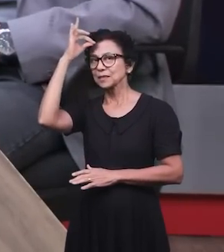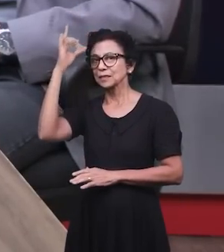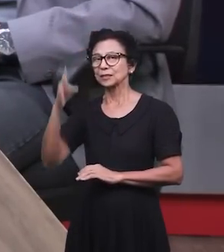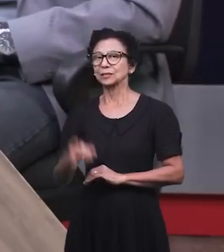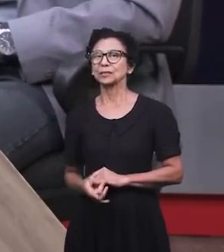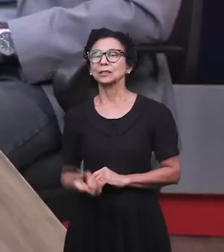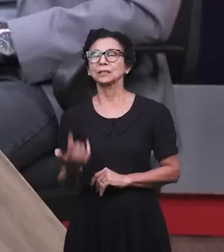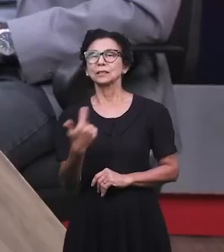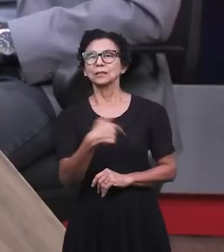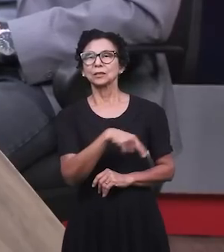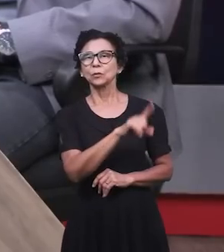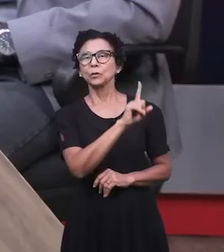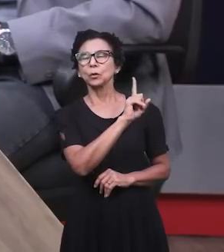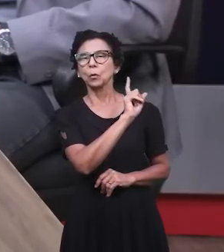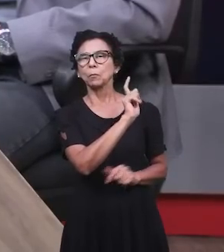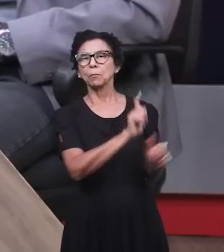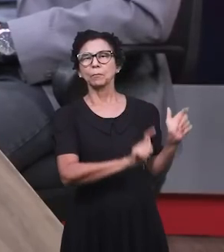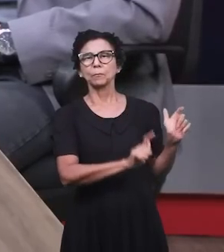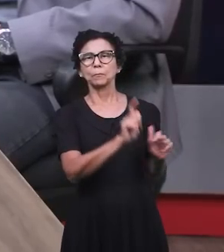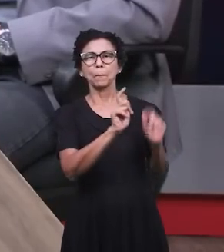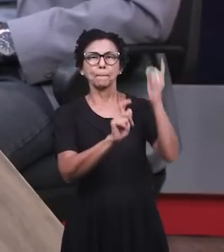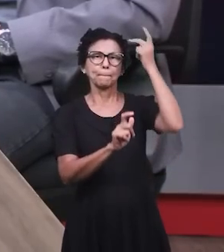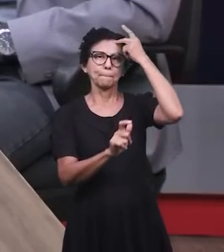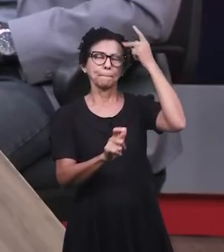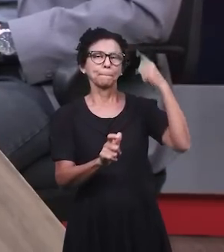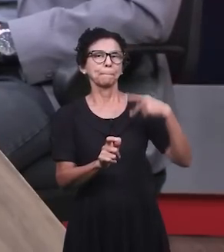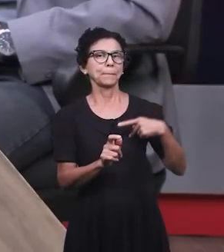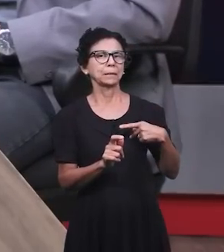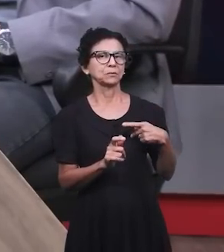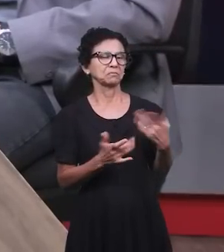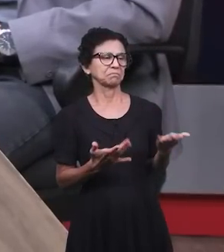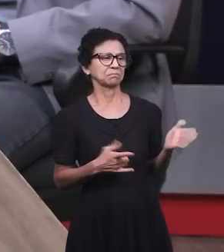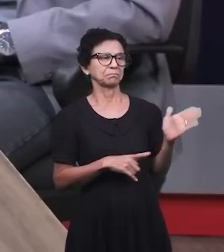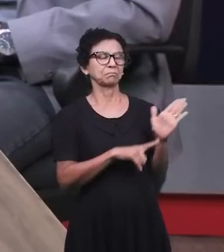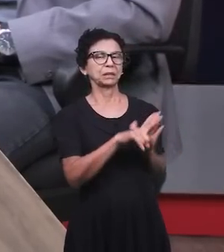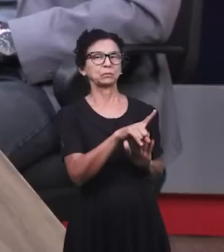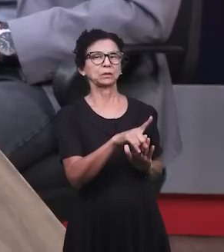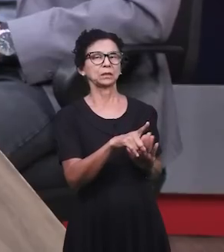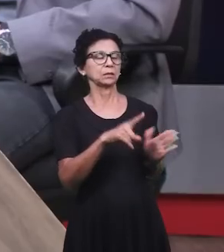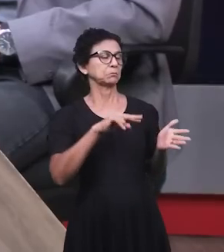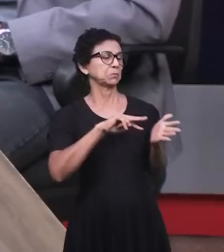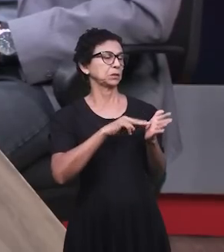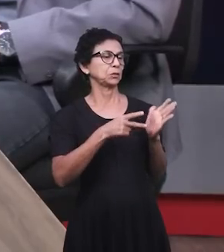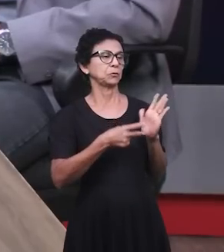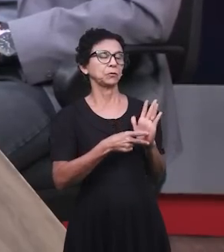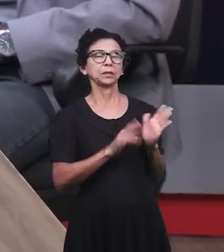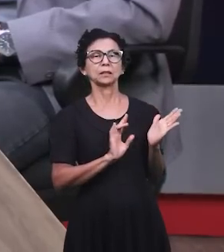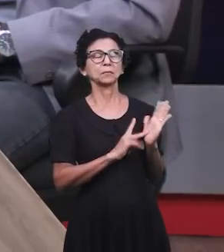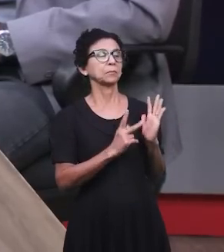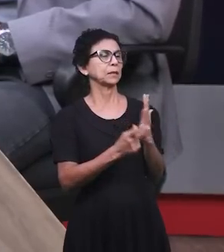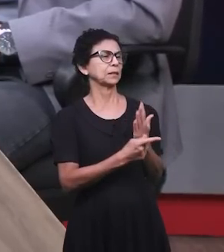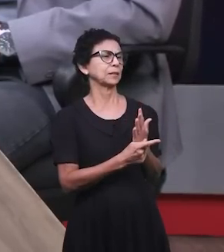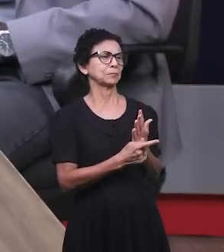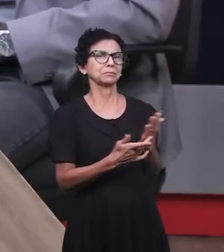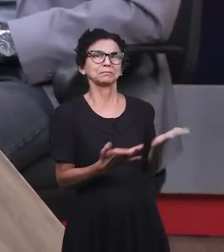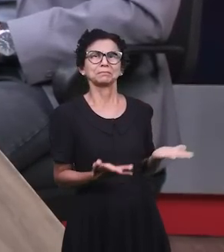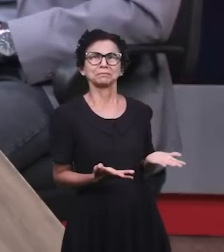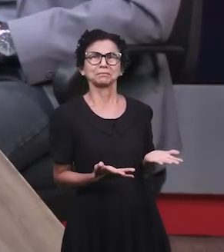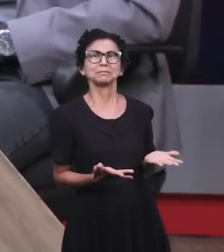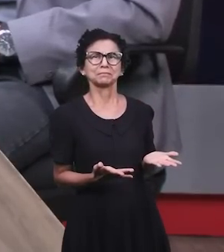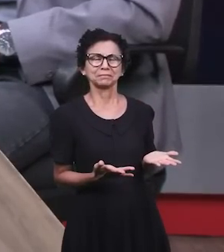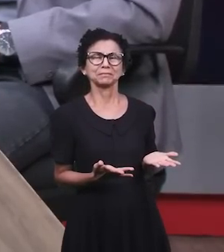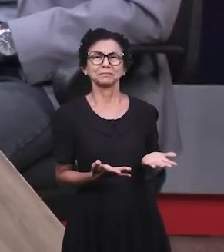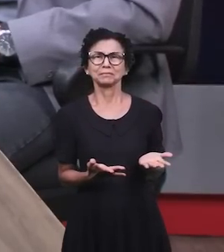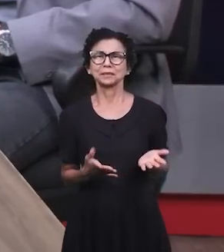em busca de outras fontes. Você pode ter essa comunicação horizontal, né? E não chegar. Verdade. Né?